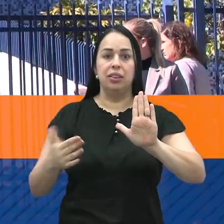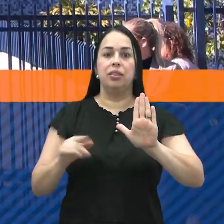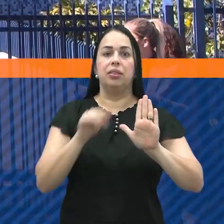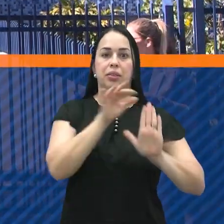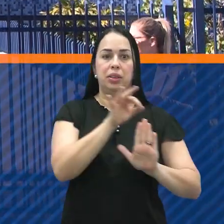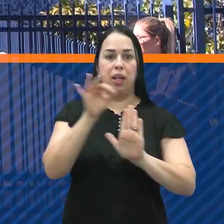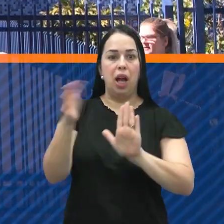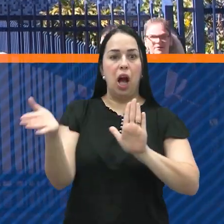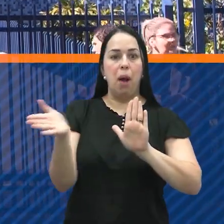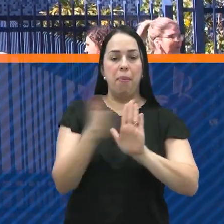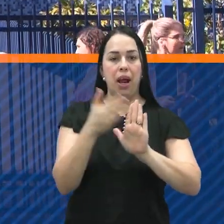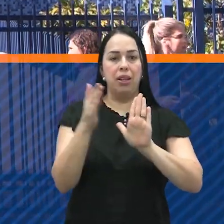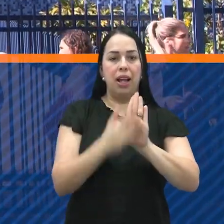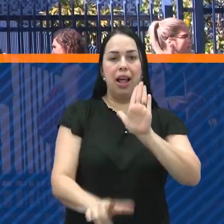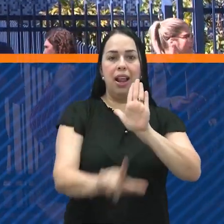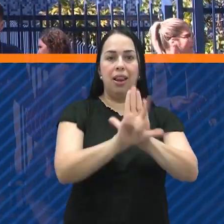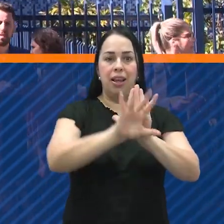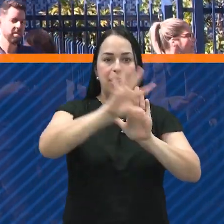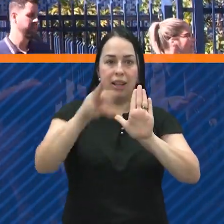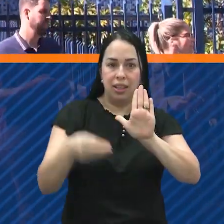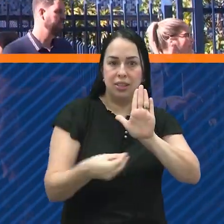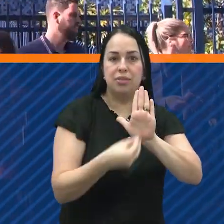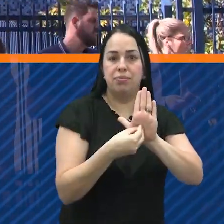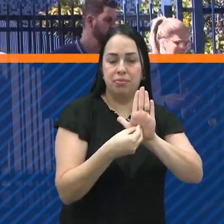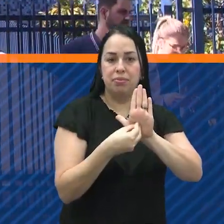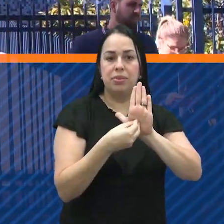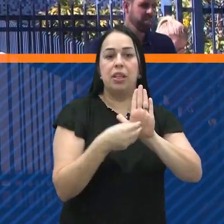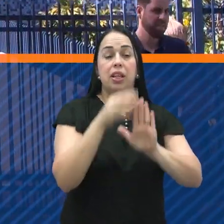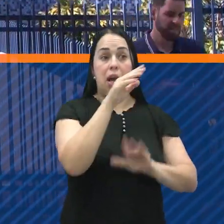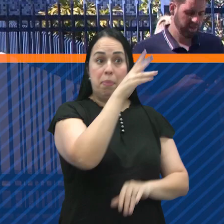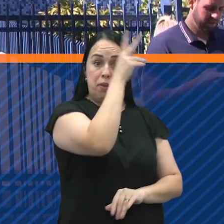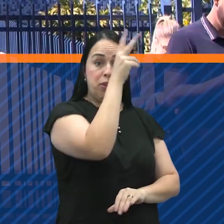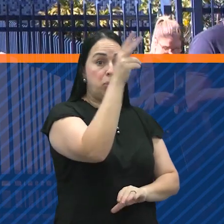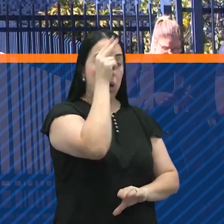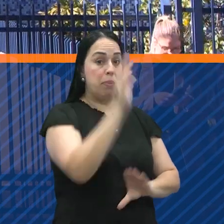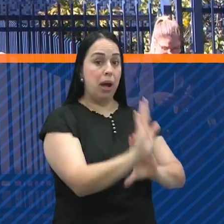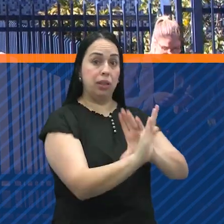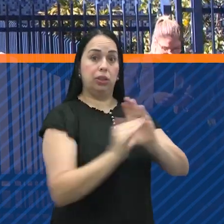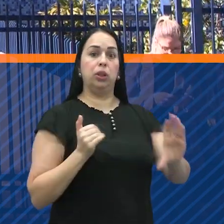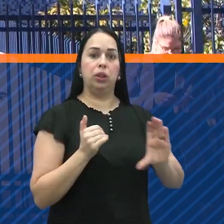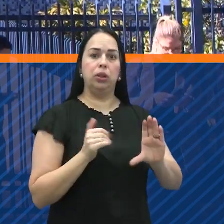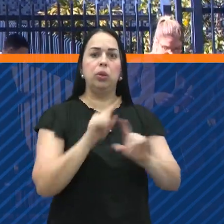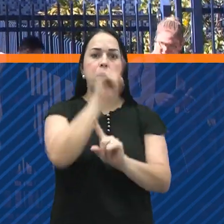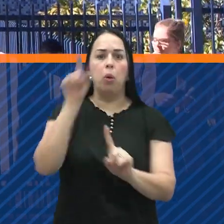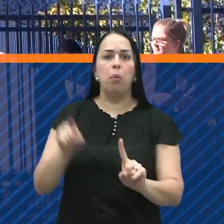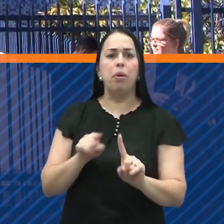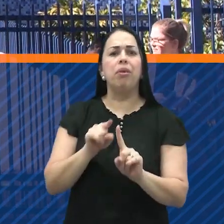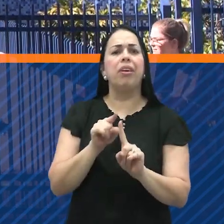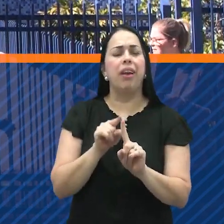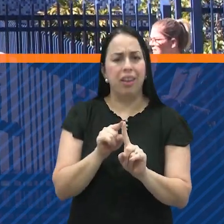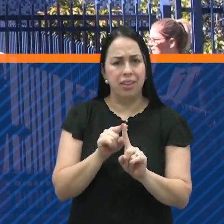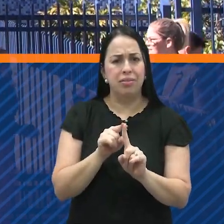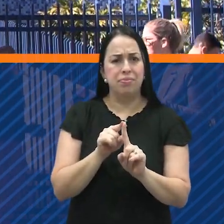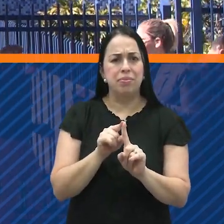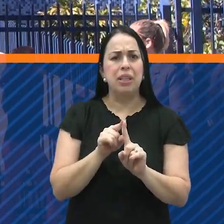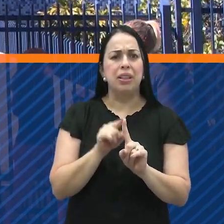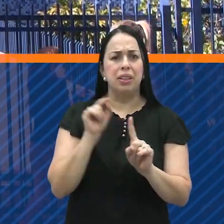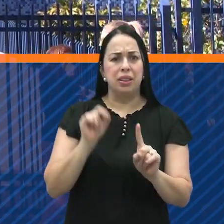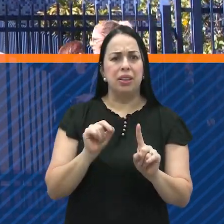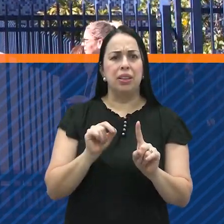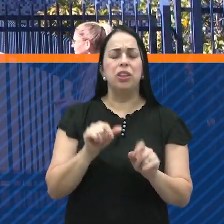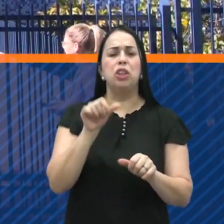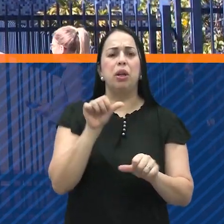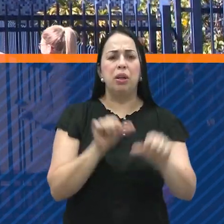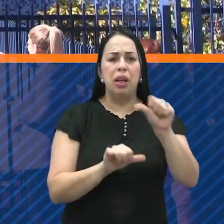destaque para a proposta de emenda à lei orgânica, encaminhada pela Prefeitura, que visa flexibilizar o processo